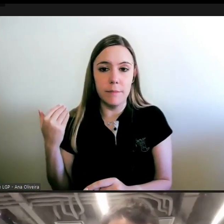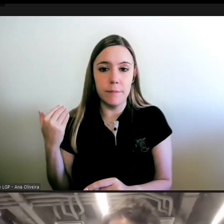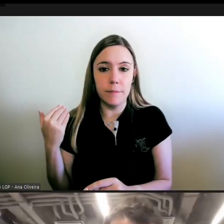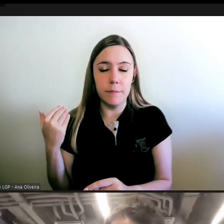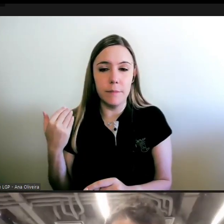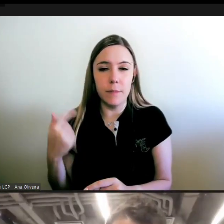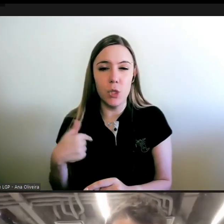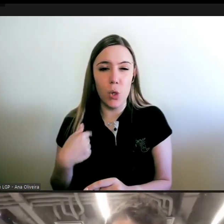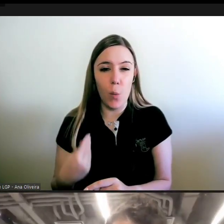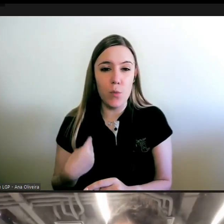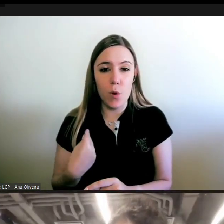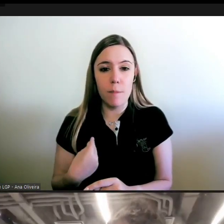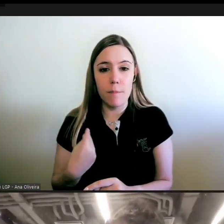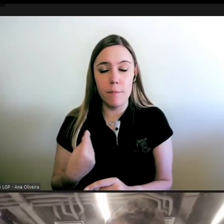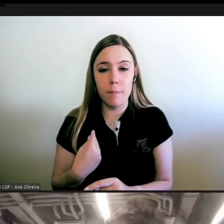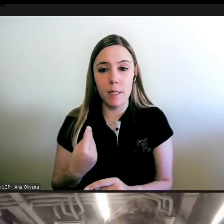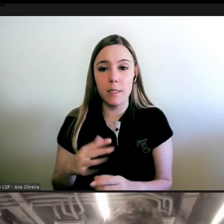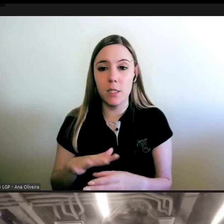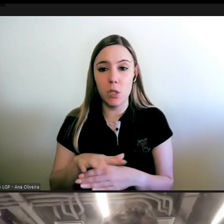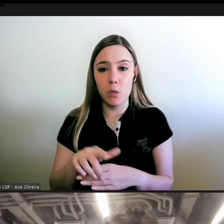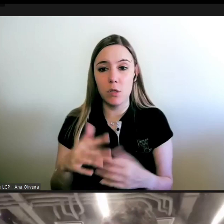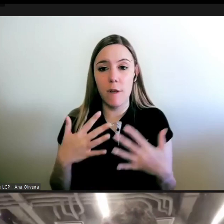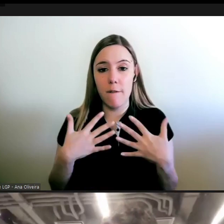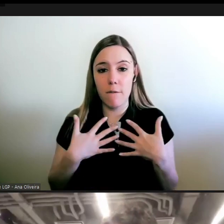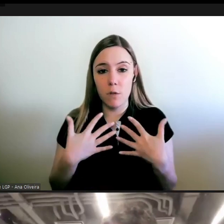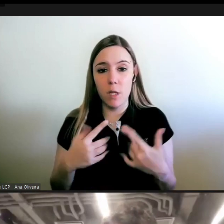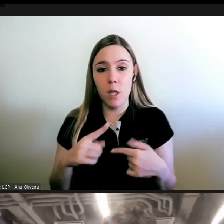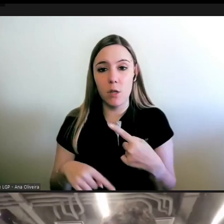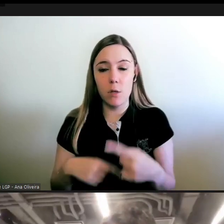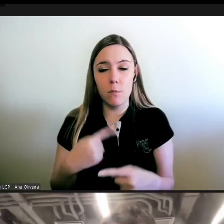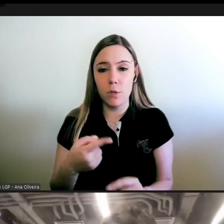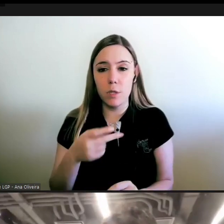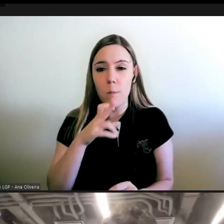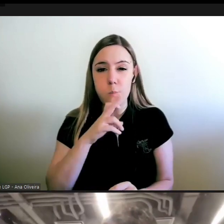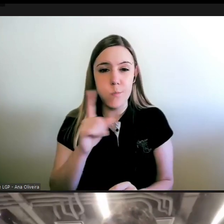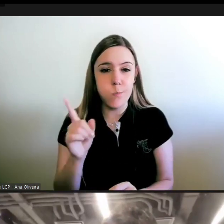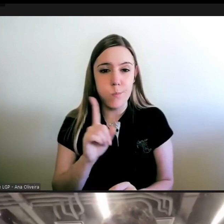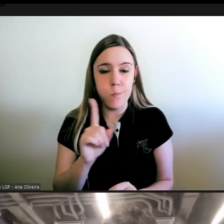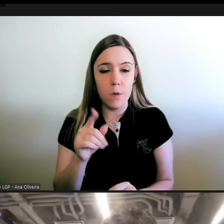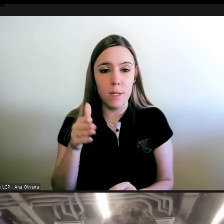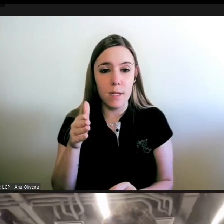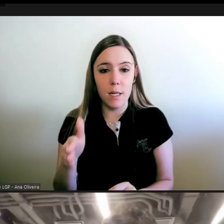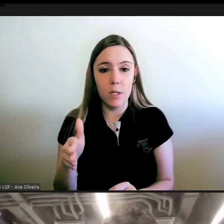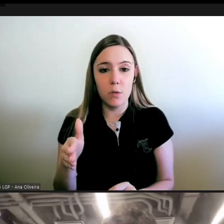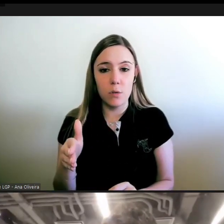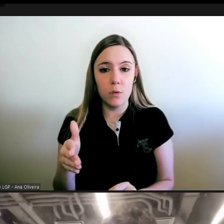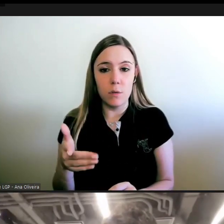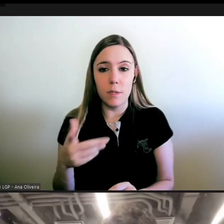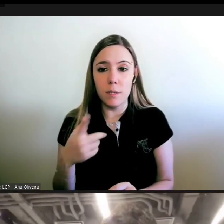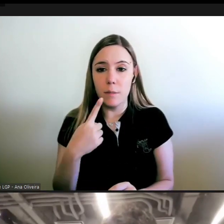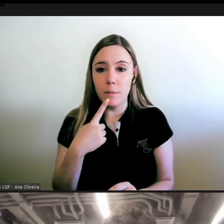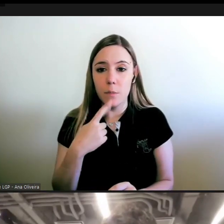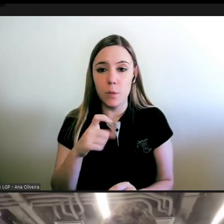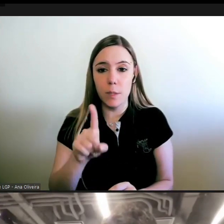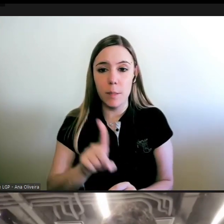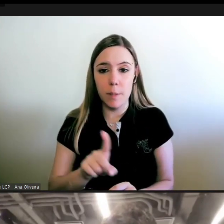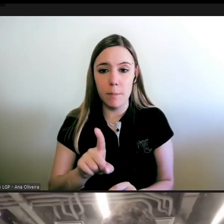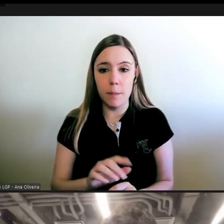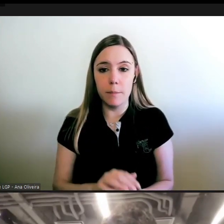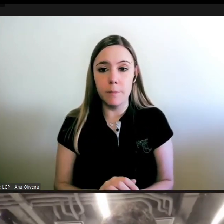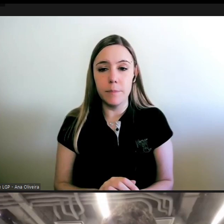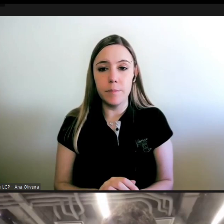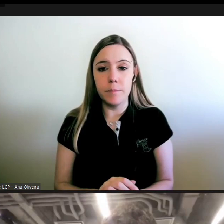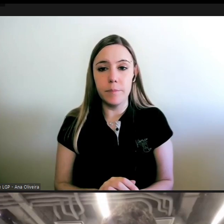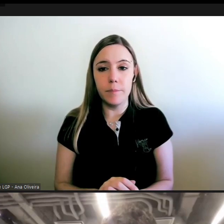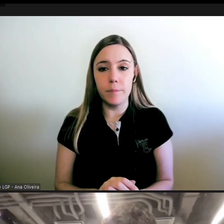tão preocupada com esta história da vontade que acabei por não responder diretamente à primeira questão que nos foi colocada. Quais são